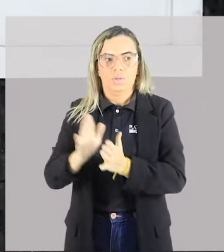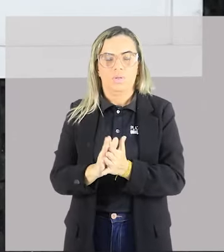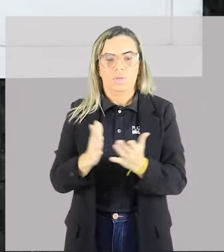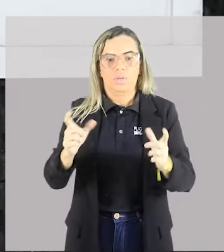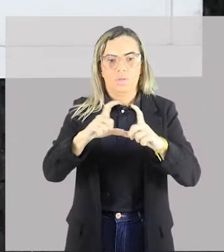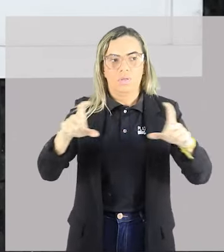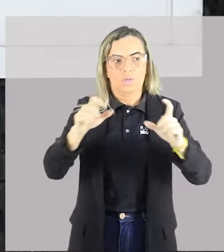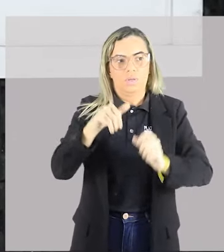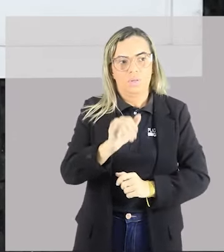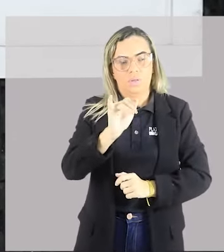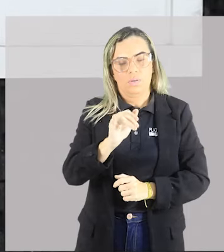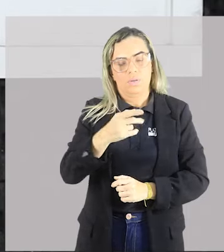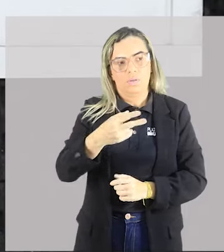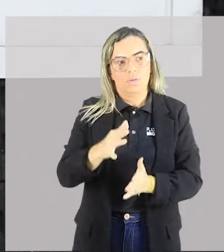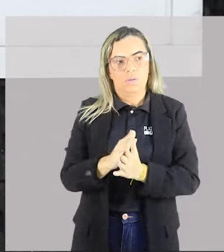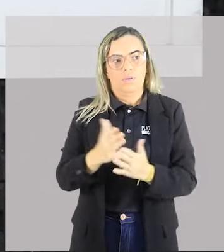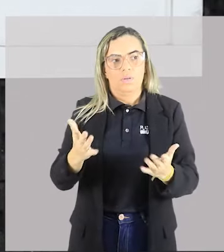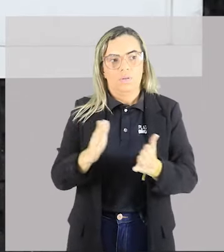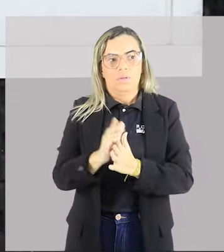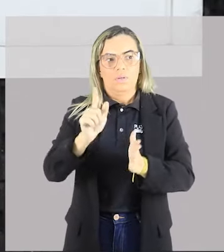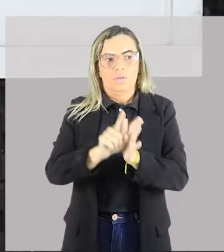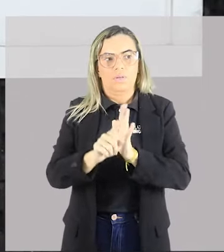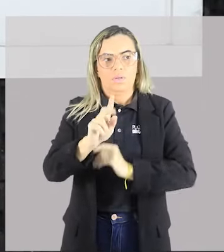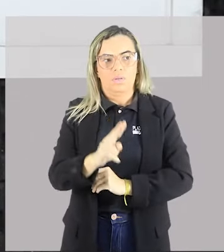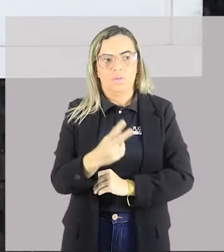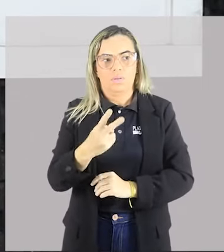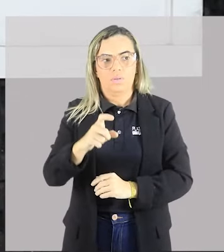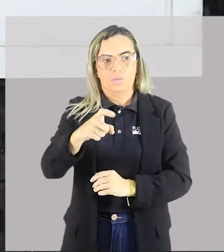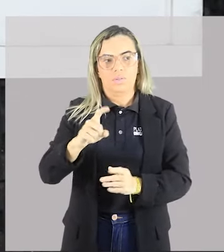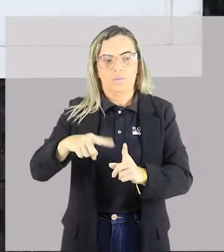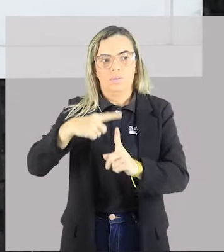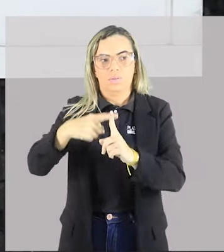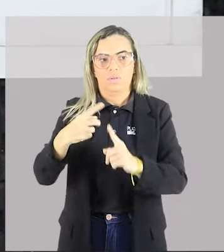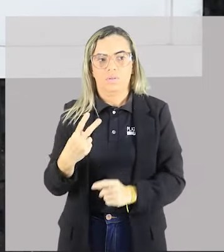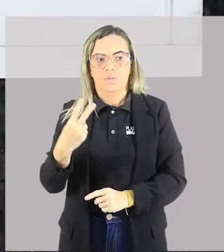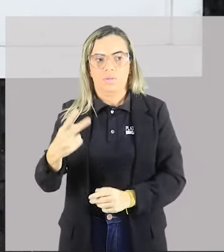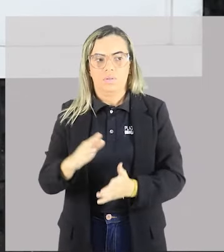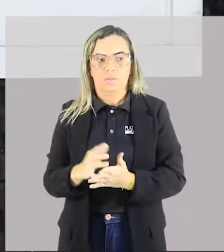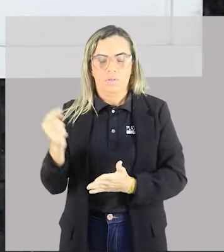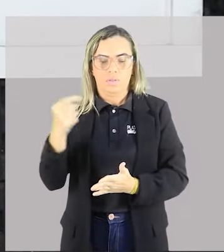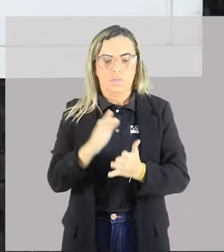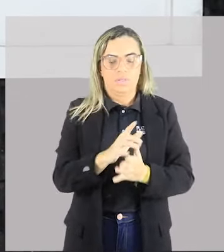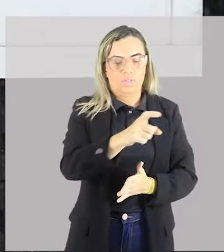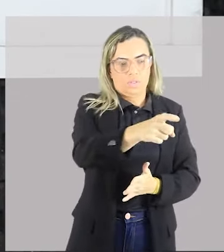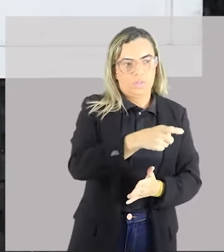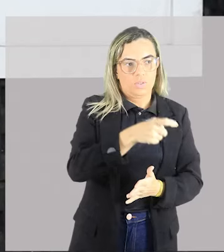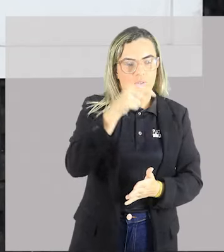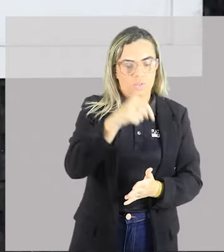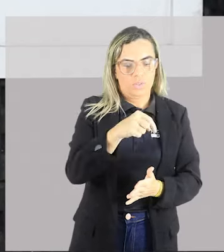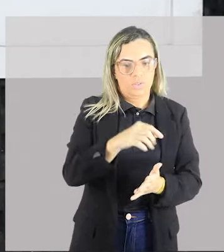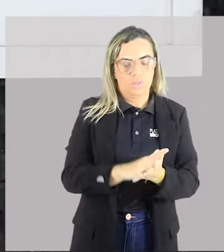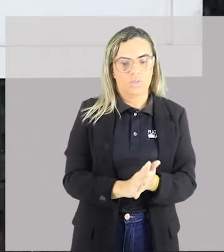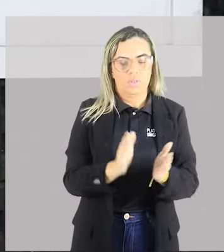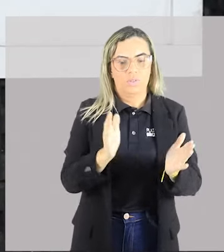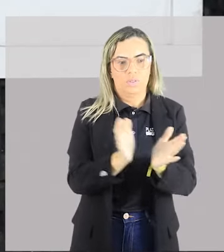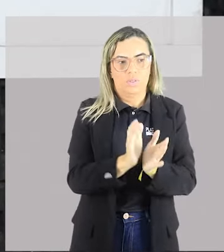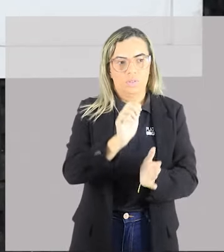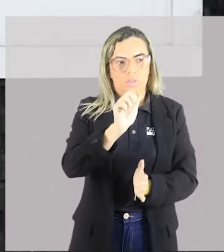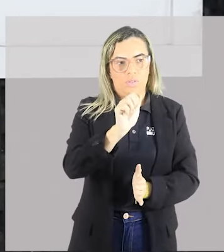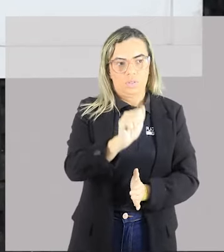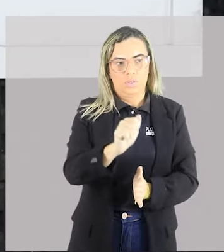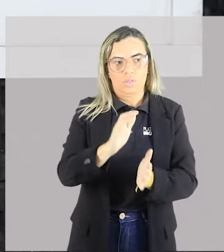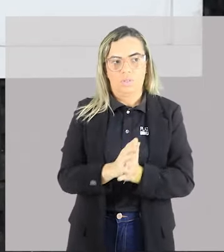Y = - 2x + 2 esse x são os elementos de a e esse Y são